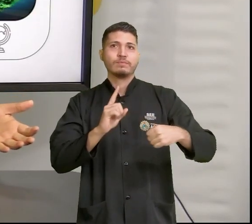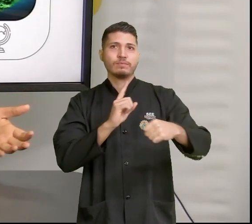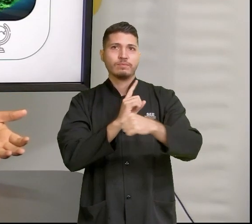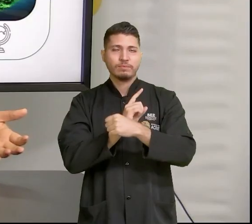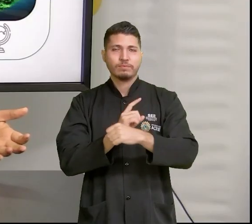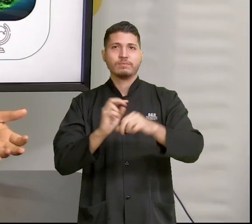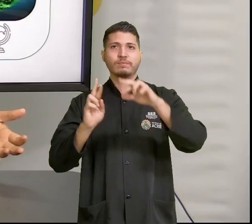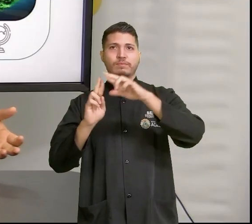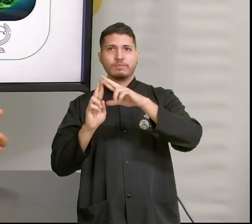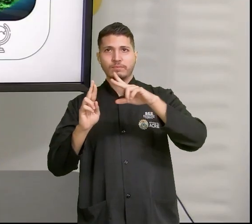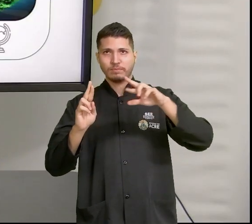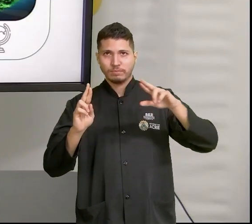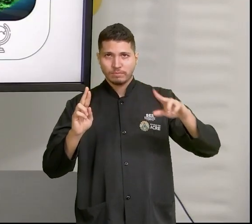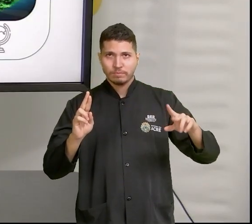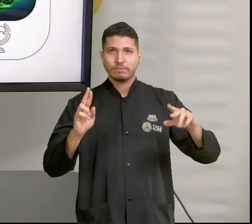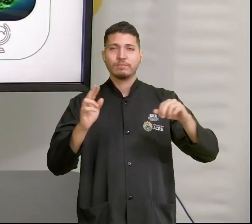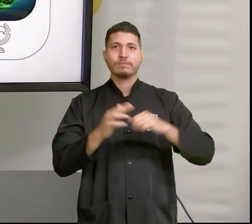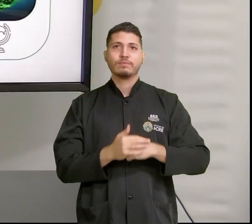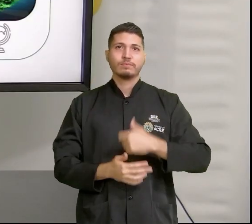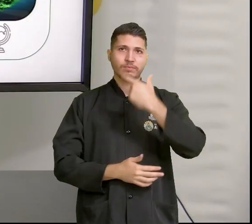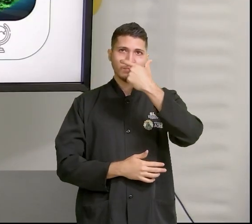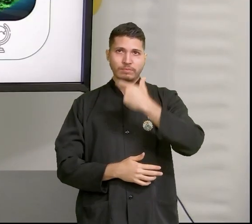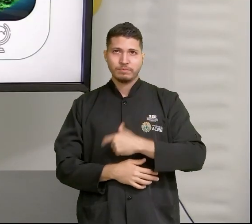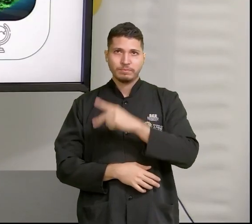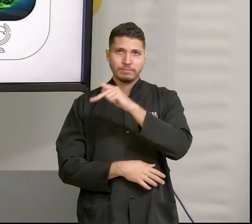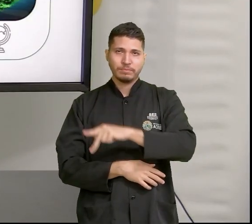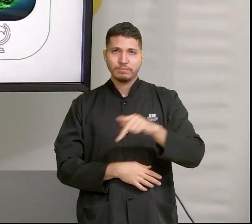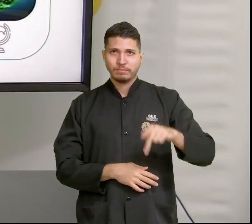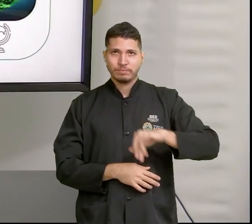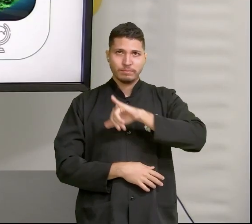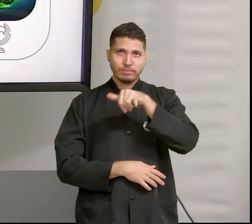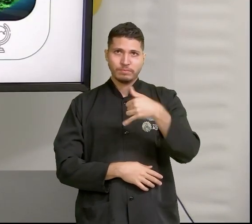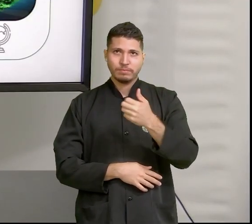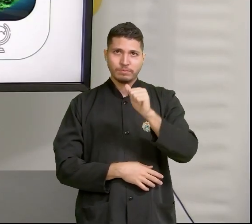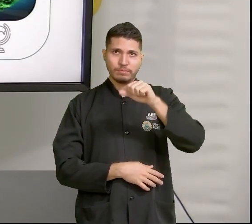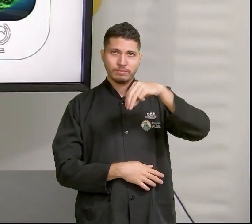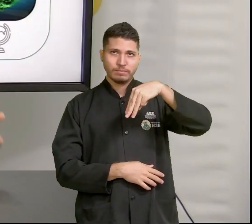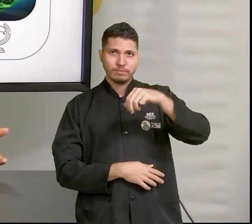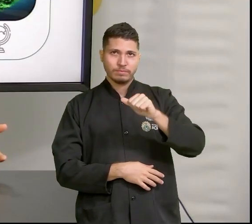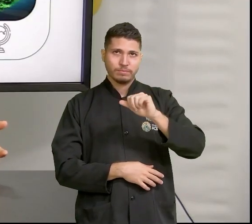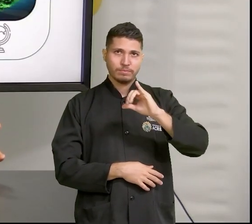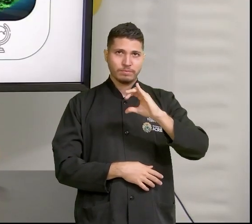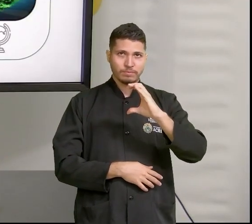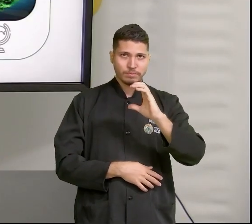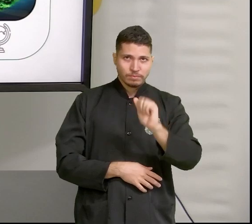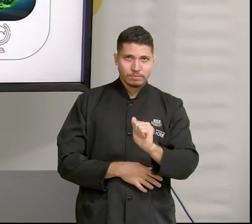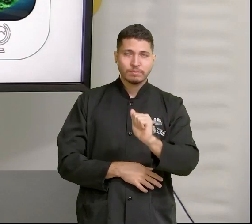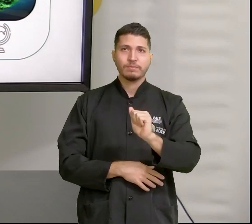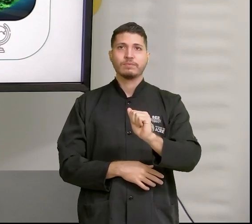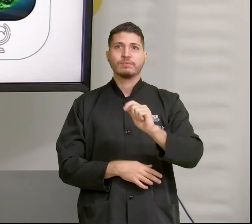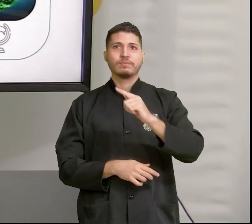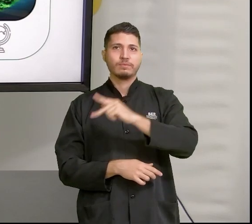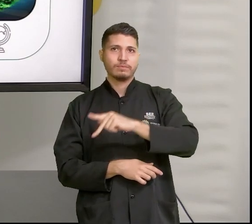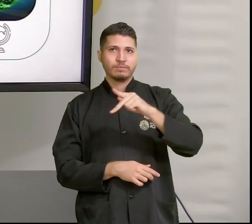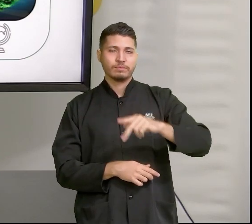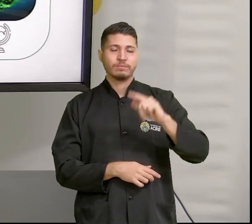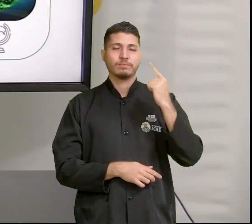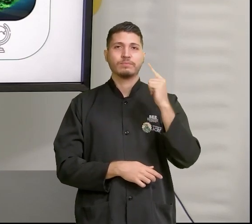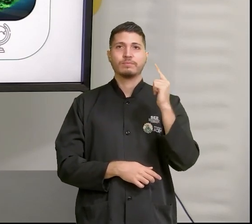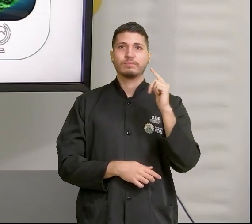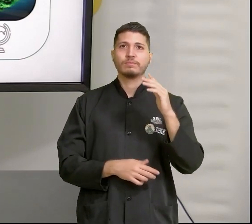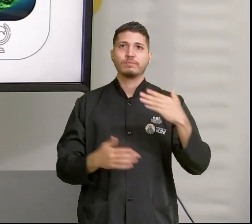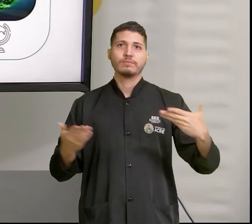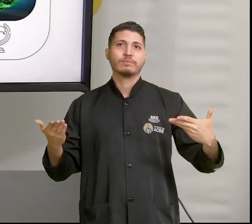de aprofundamento. Eu sou a professora Jamaica Kelly, professora de Geografia, e hoje nós vamos falar